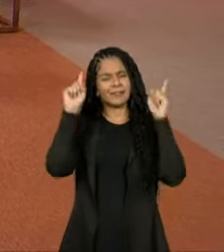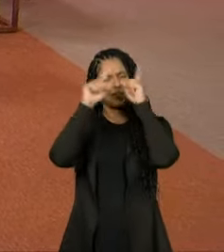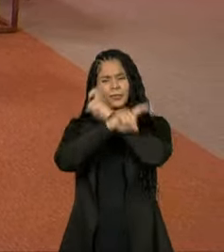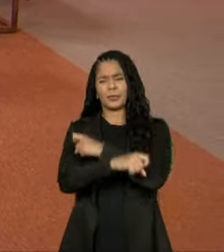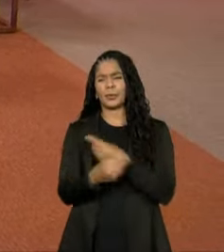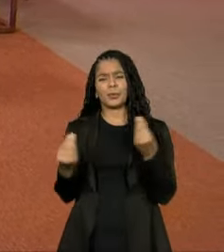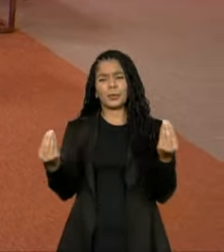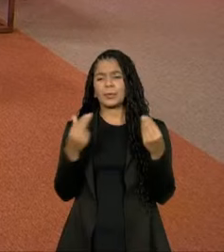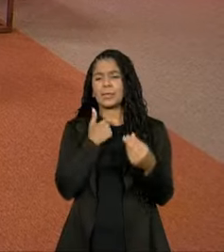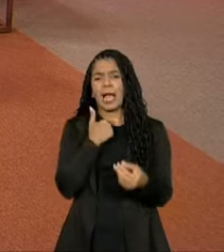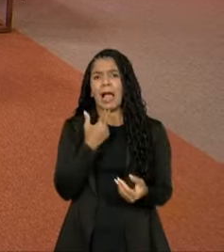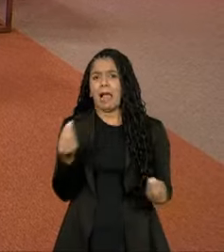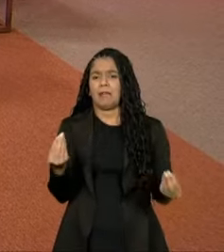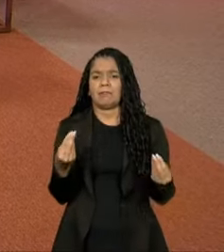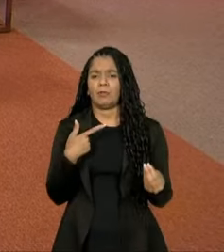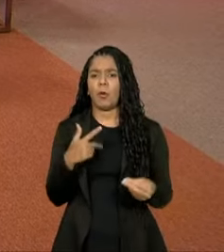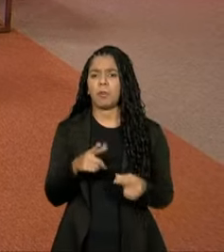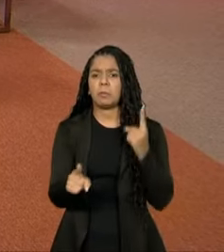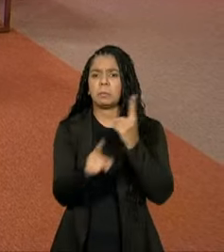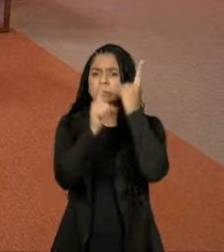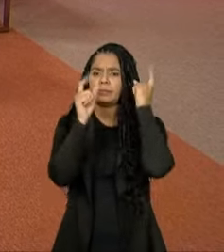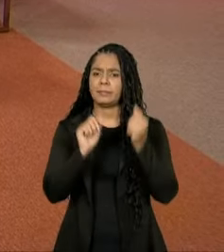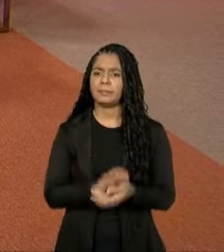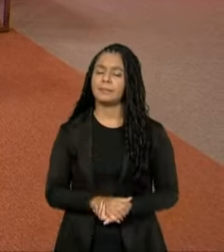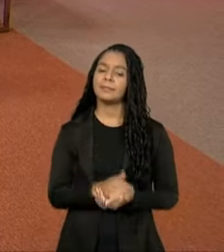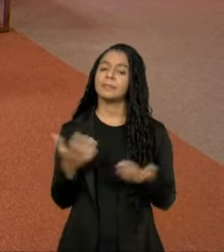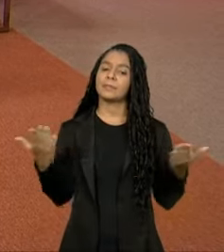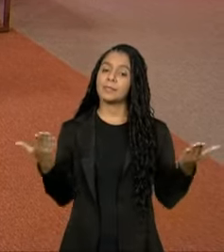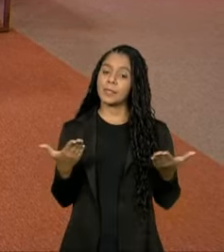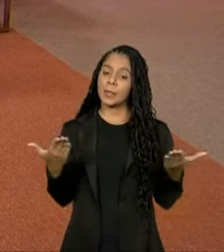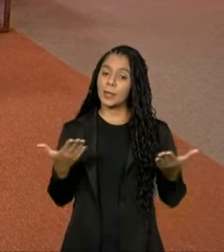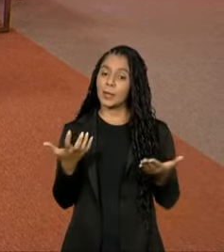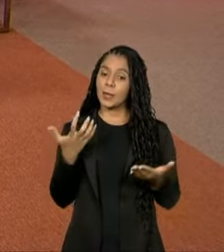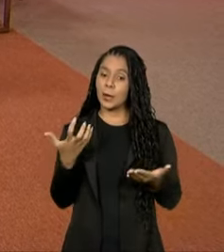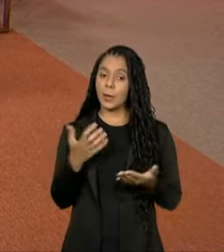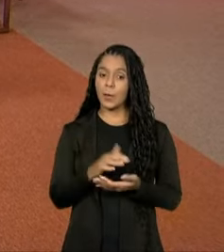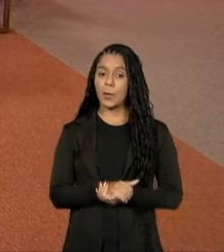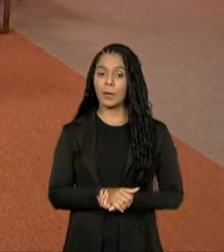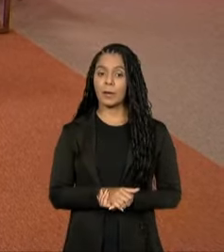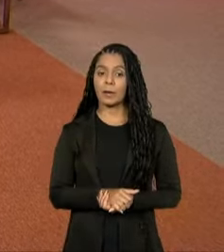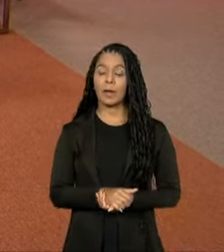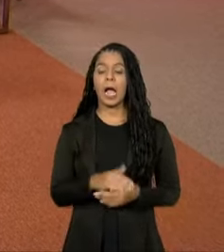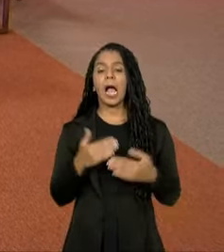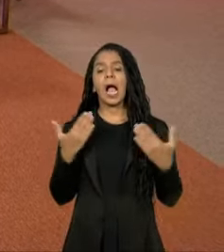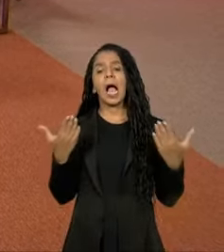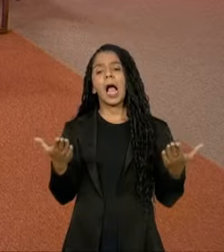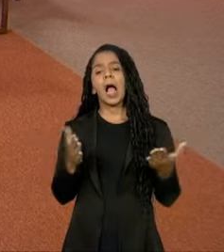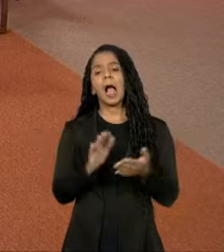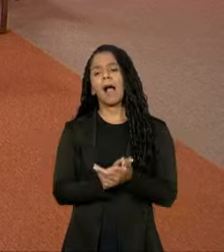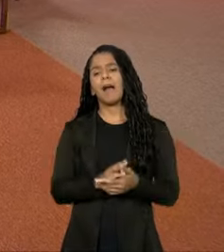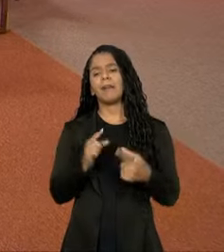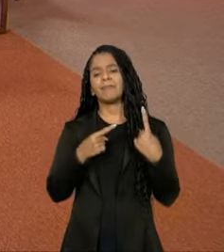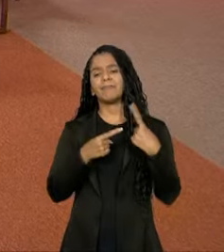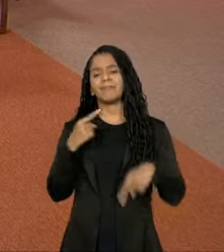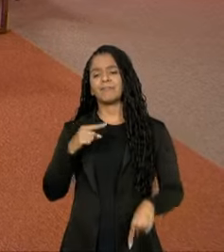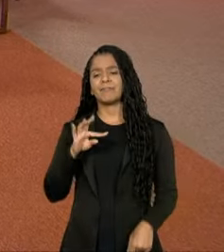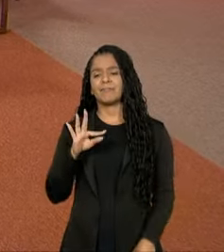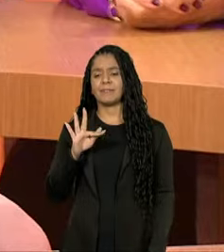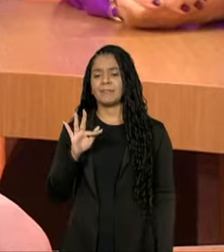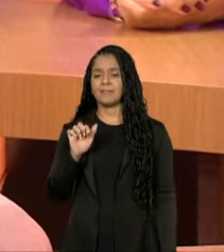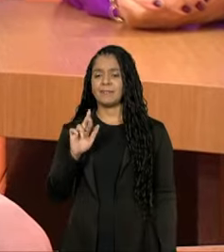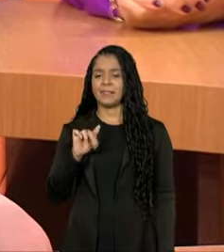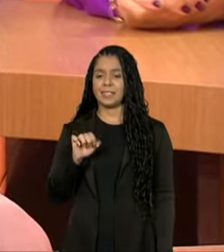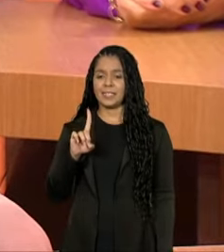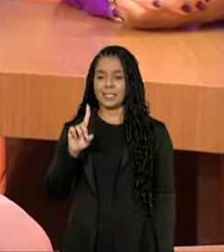pegar. Não tem como. Gente, eu queria chamar agora... Ai, o sinal caiu da Fernanda. Fernanda vai entrar